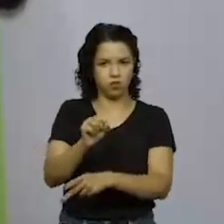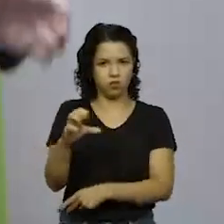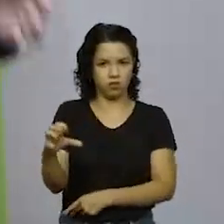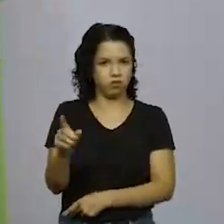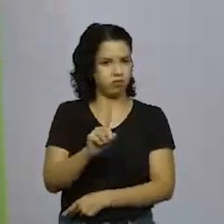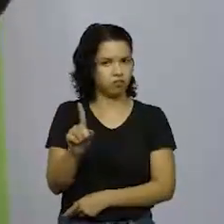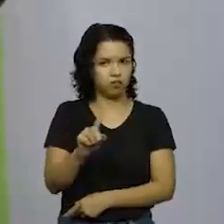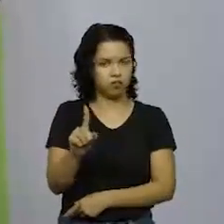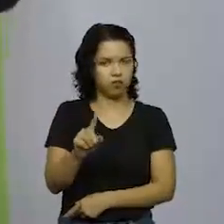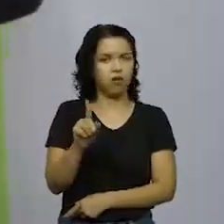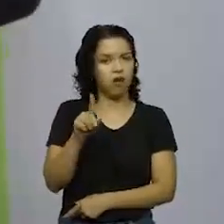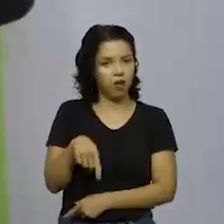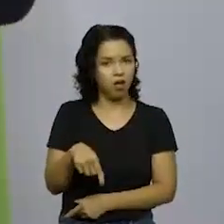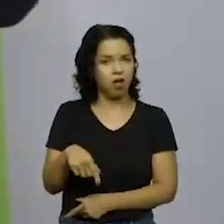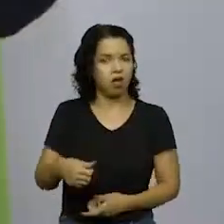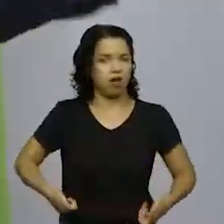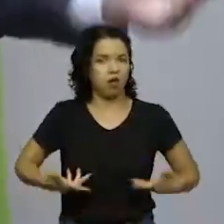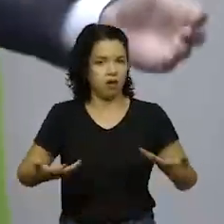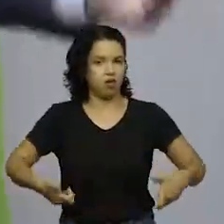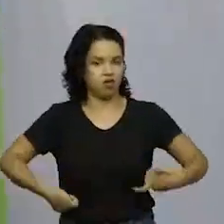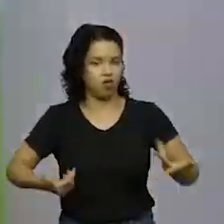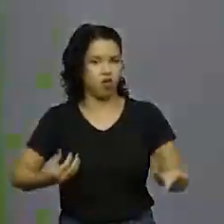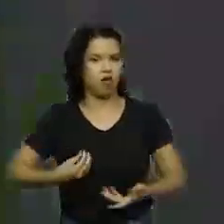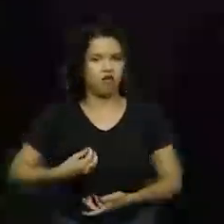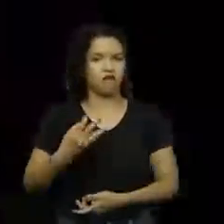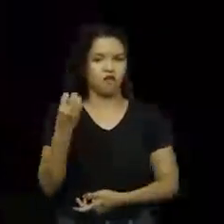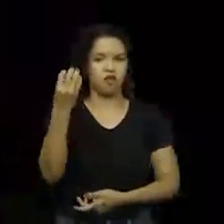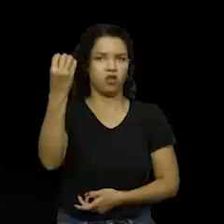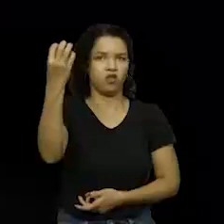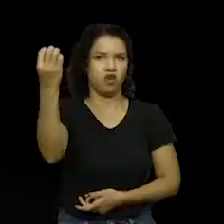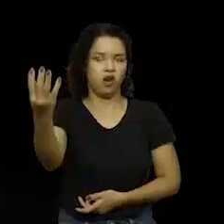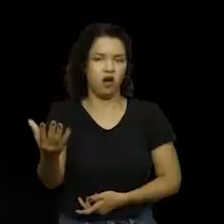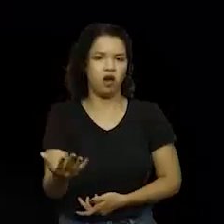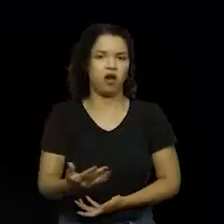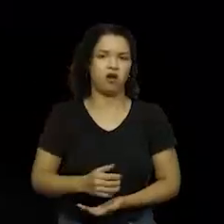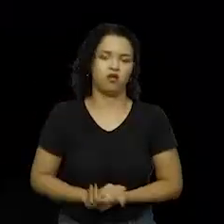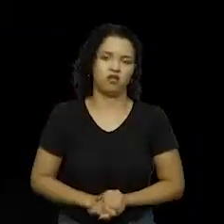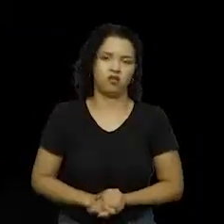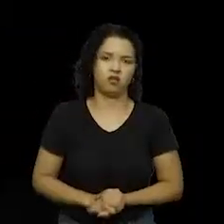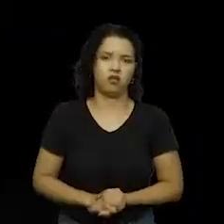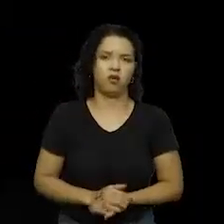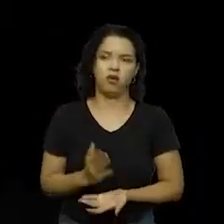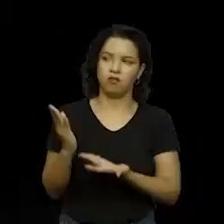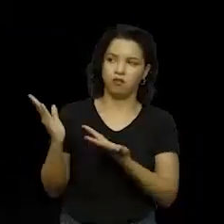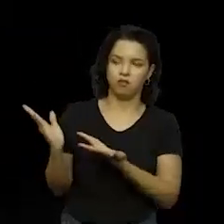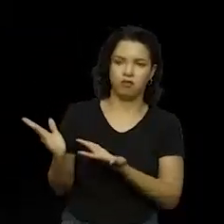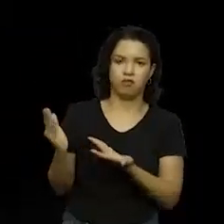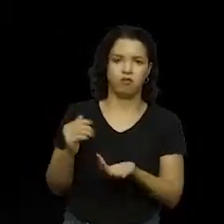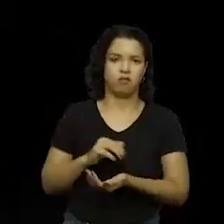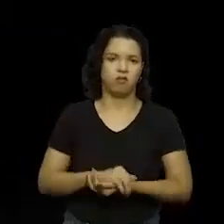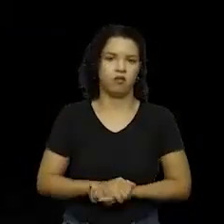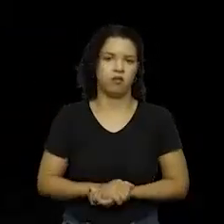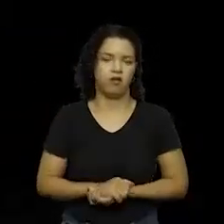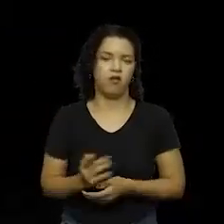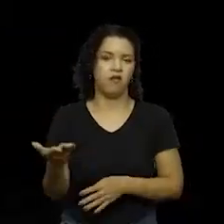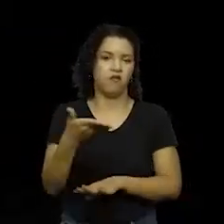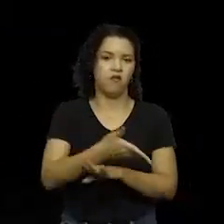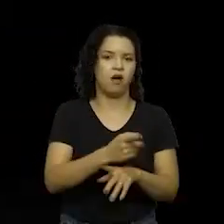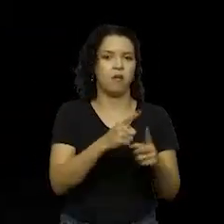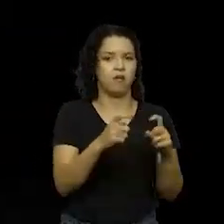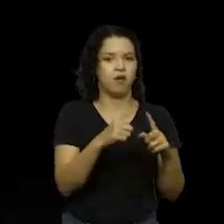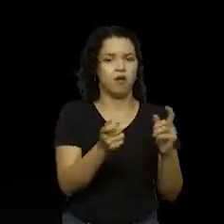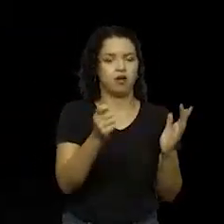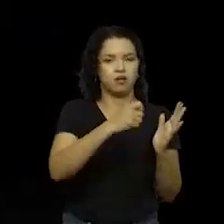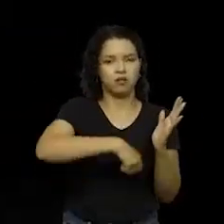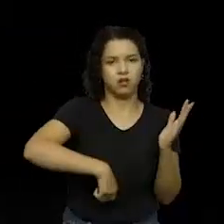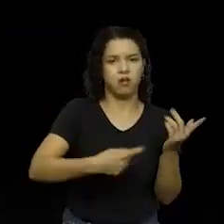Para gastar com viagens para Bonito, de 150 mil reais, para levar o Moisés para Brasília assinar uma filiação